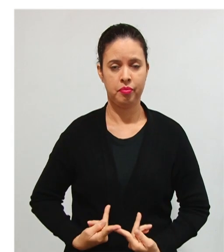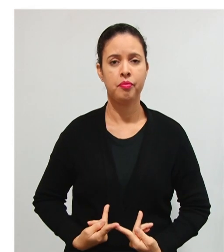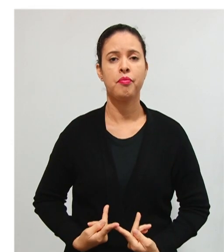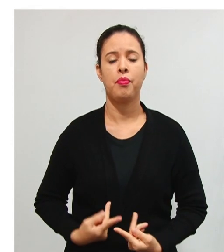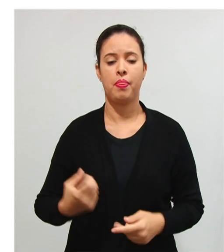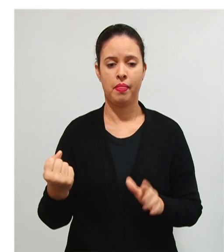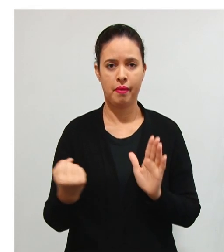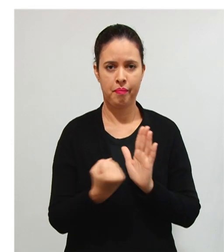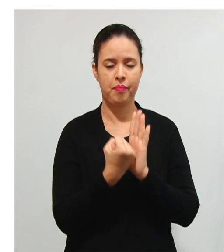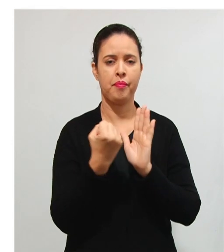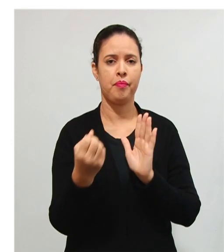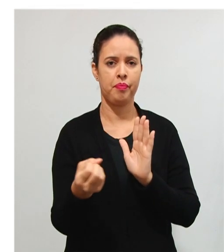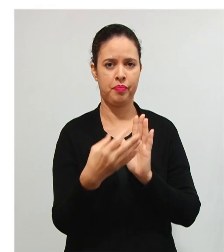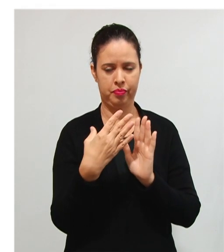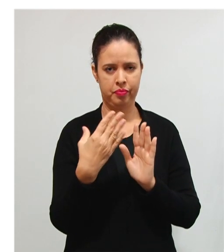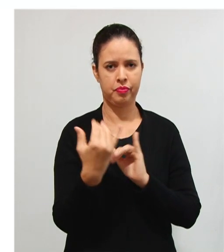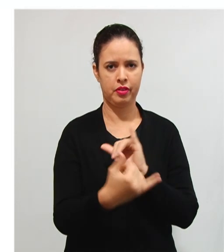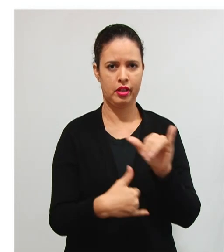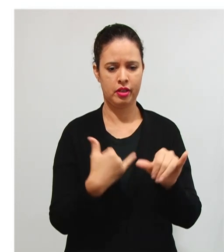nova geração da internet.